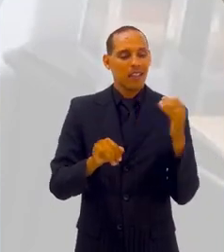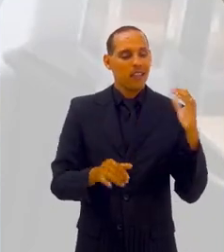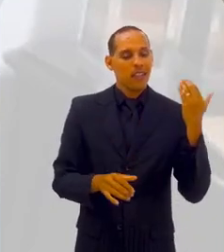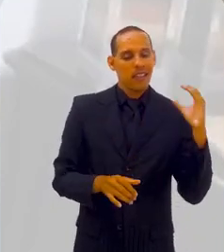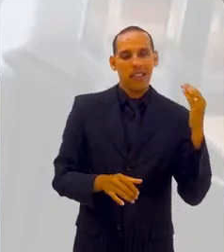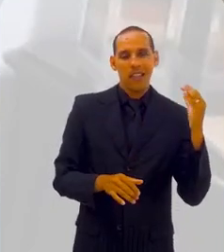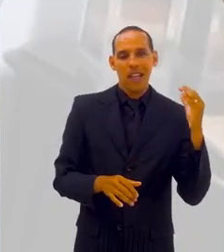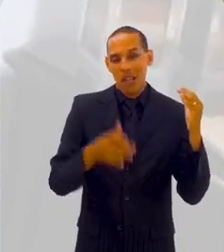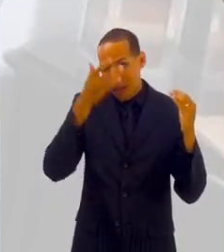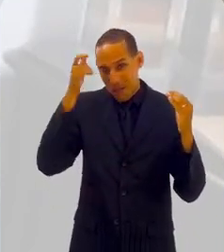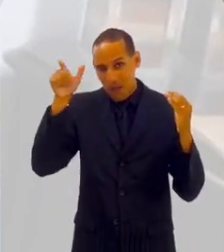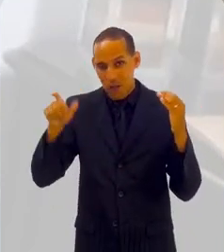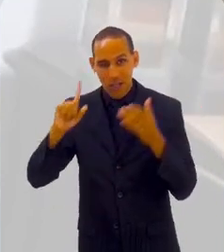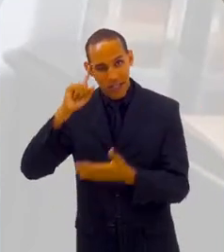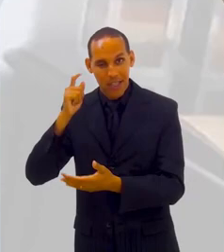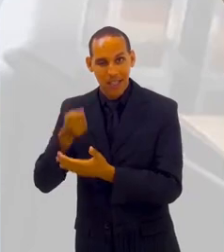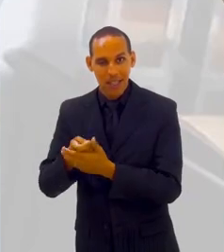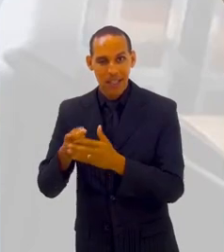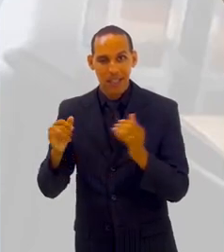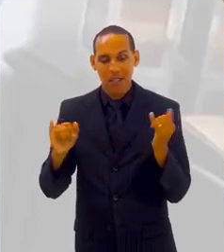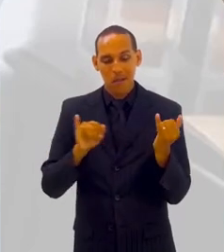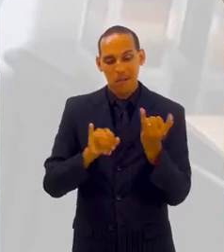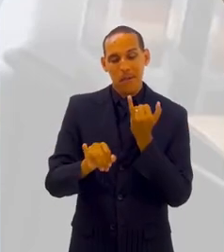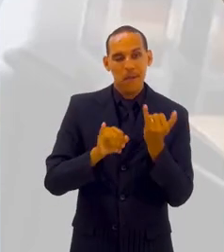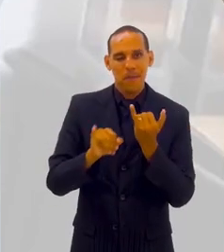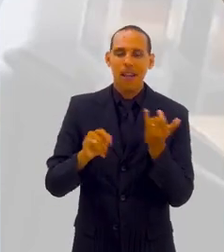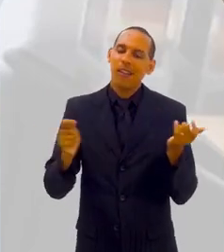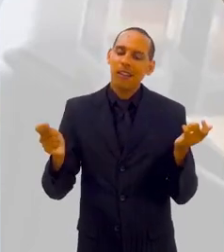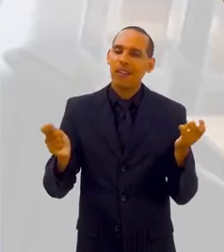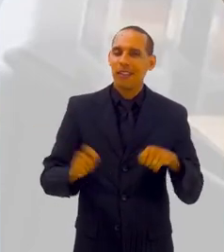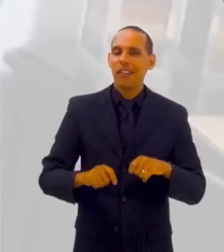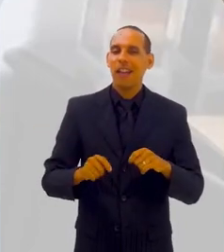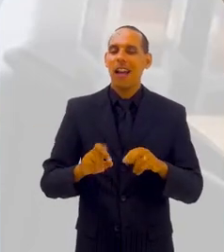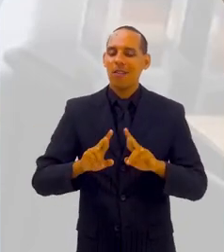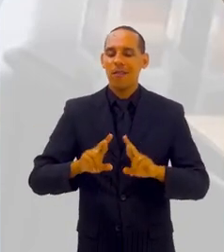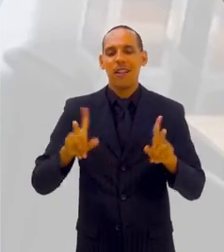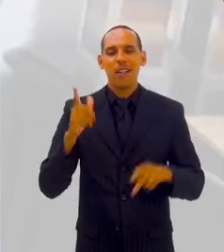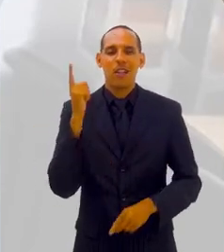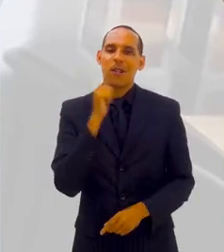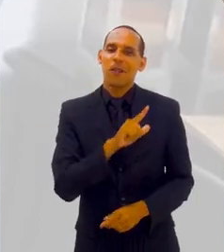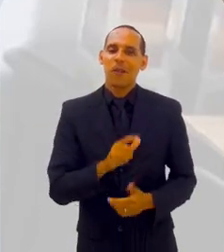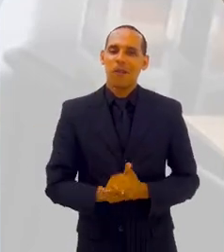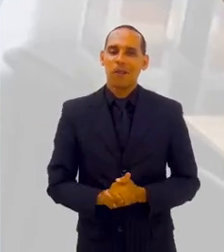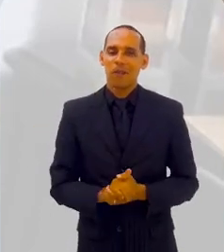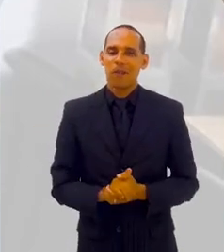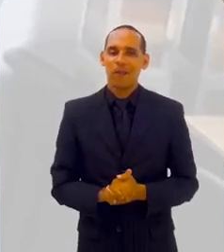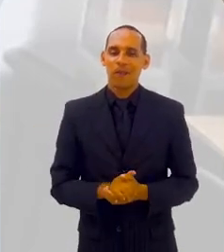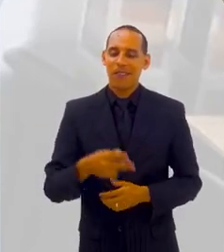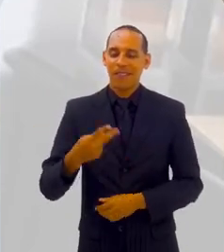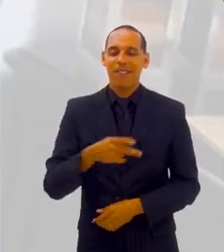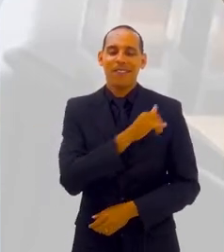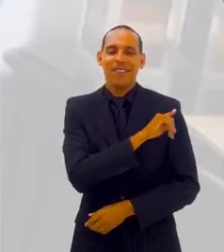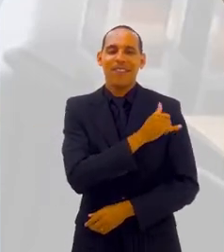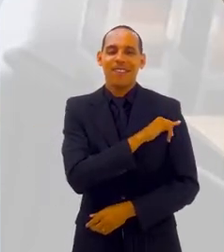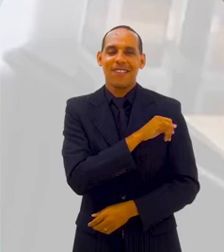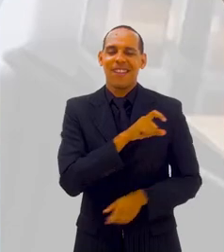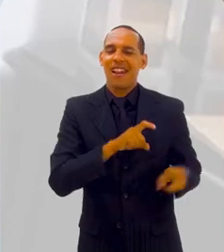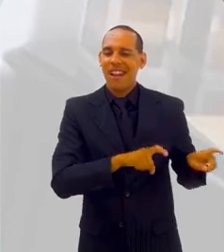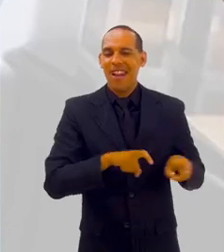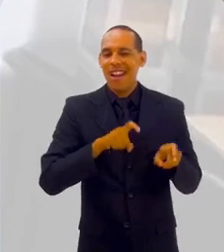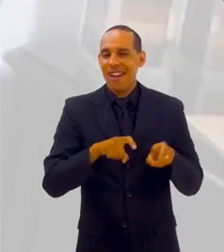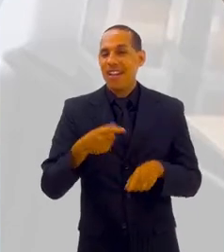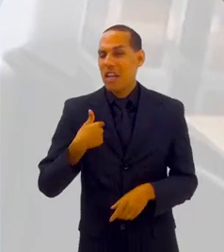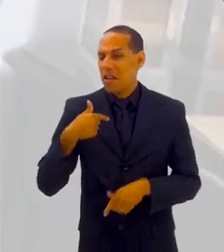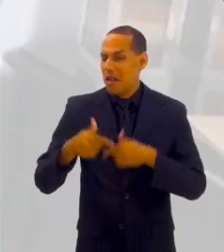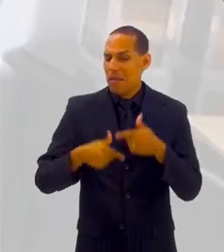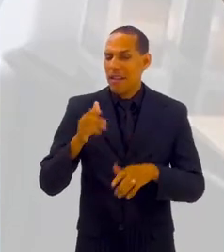entre a ciência e os tomadores de decisão que pode fazer realmente a diferença no agro do estado do Rio de